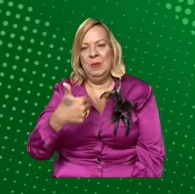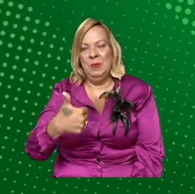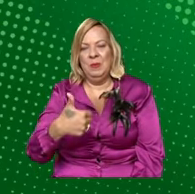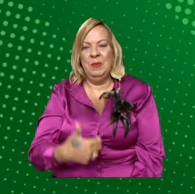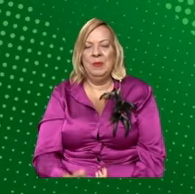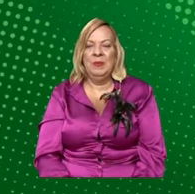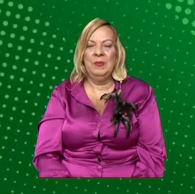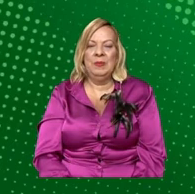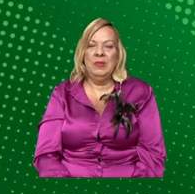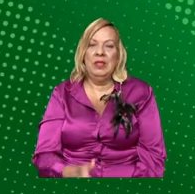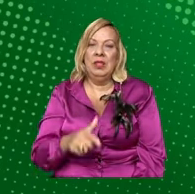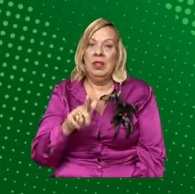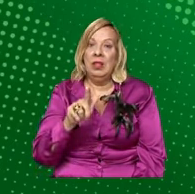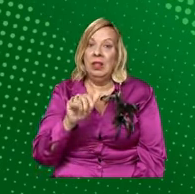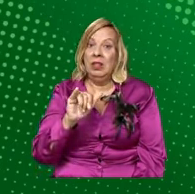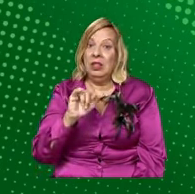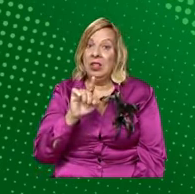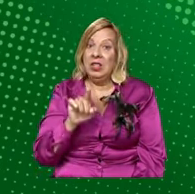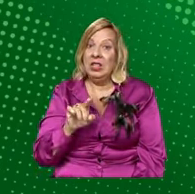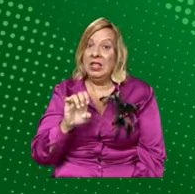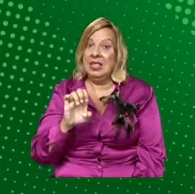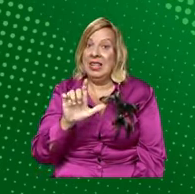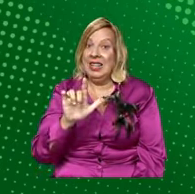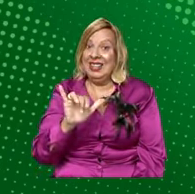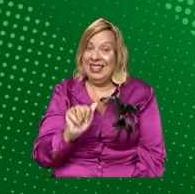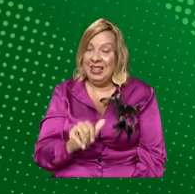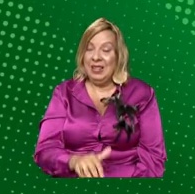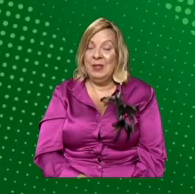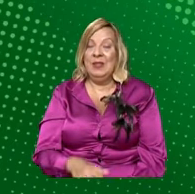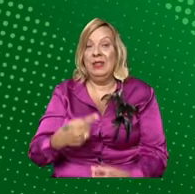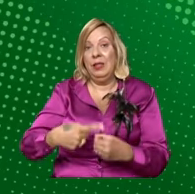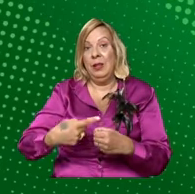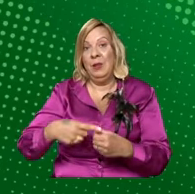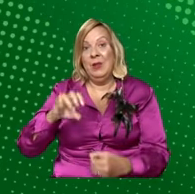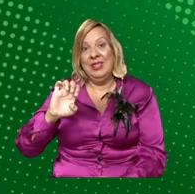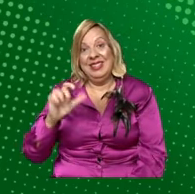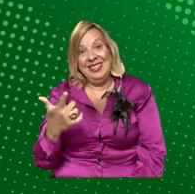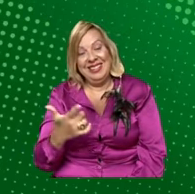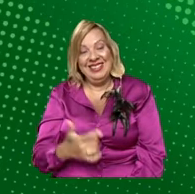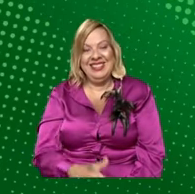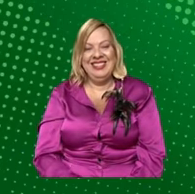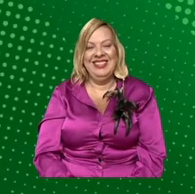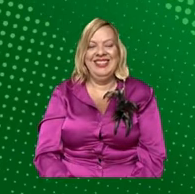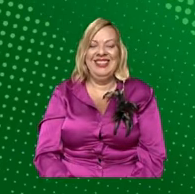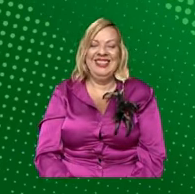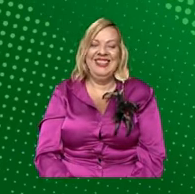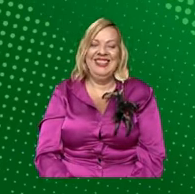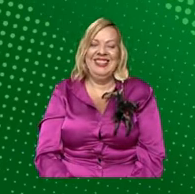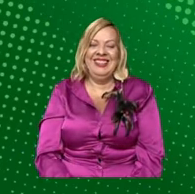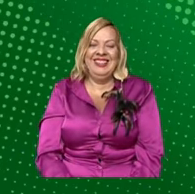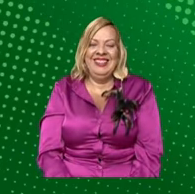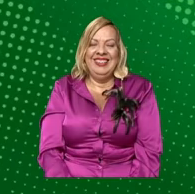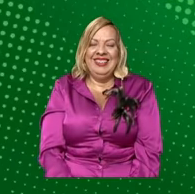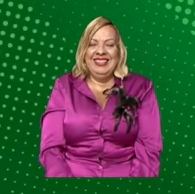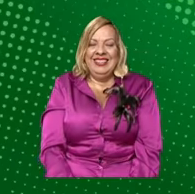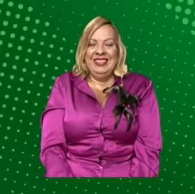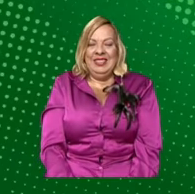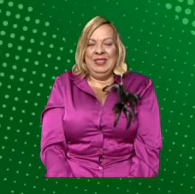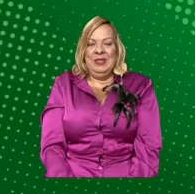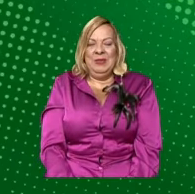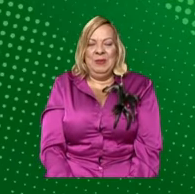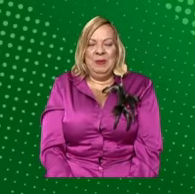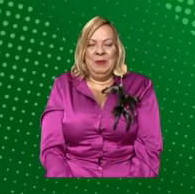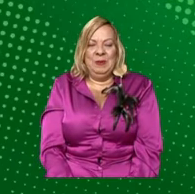0238961, Gisélia, Regional Estância, G Barbosa Estância, com a Sônia Pé